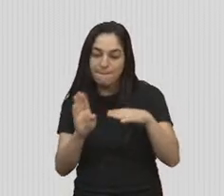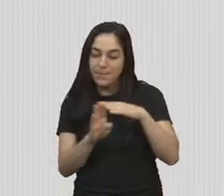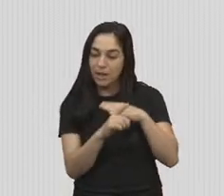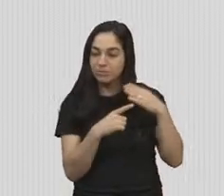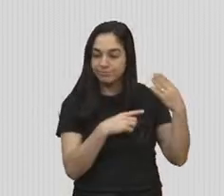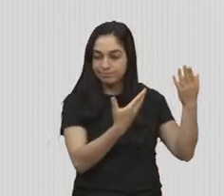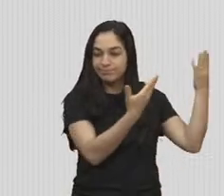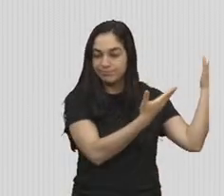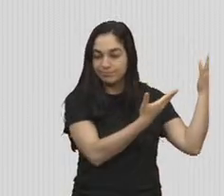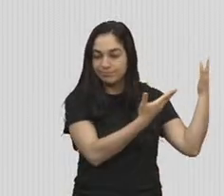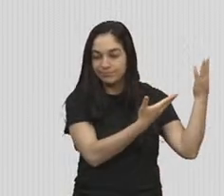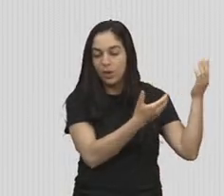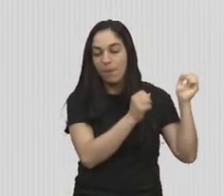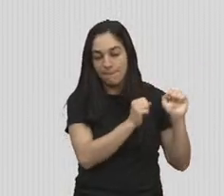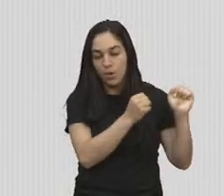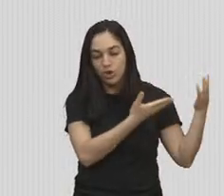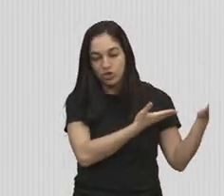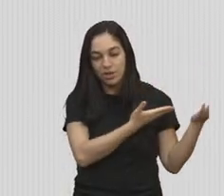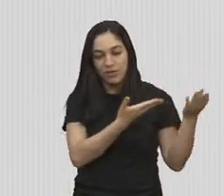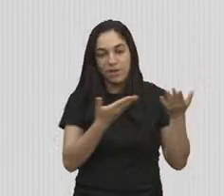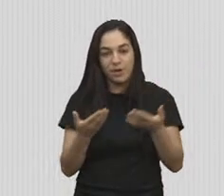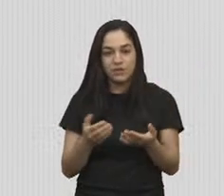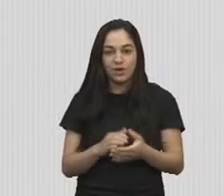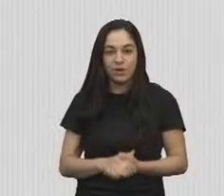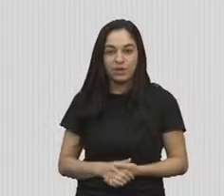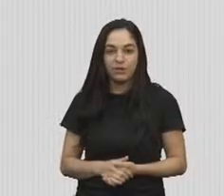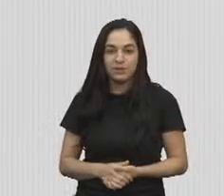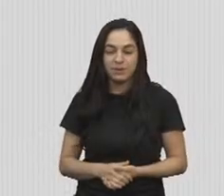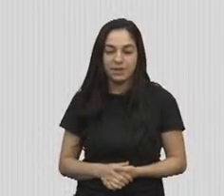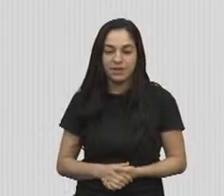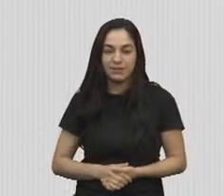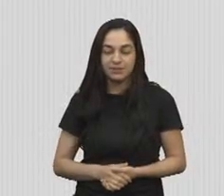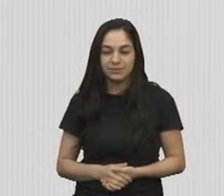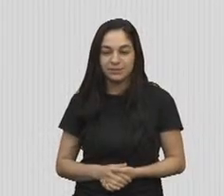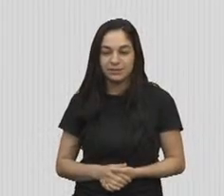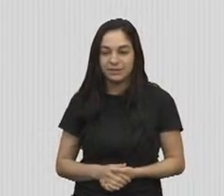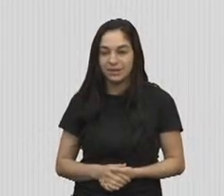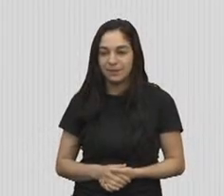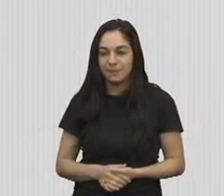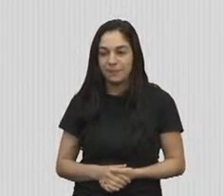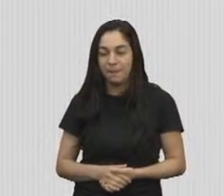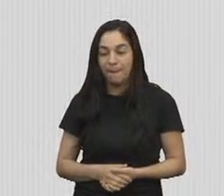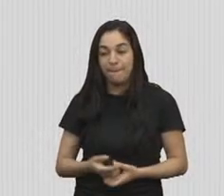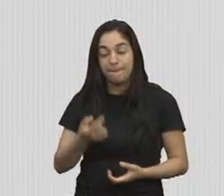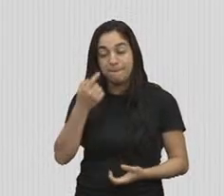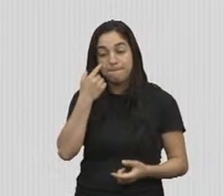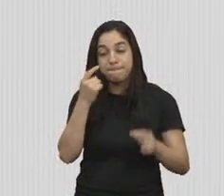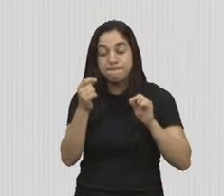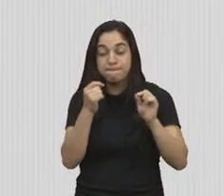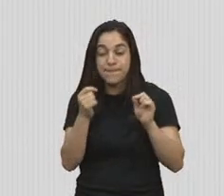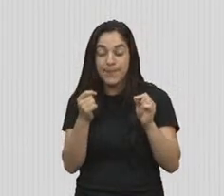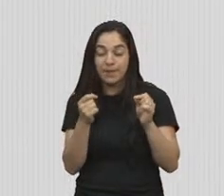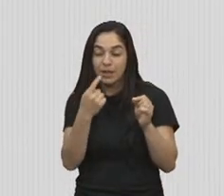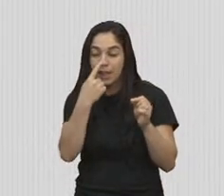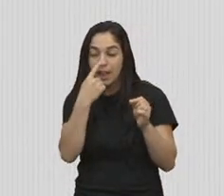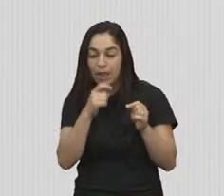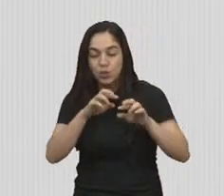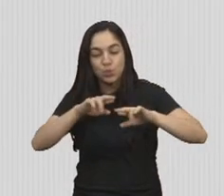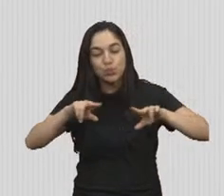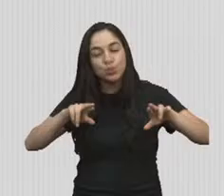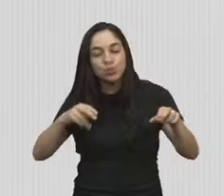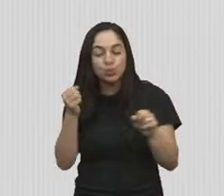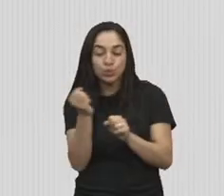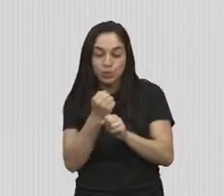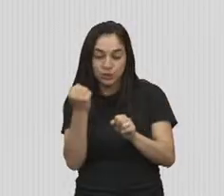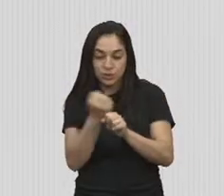lá, né? Então, é isso que a gente tem para falar sobre os resíduos sólidos, né, provenientes de construção civil